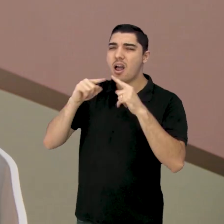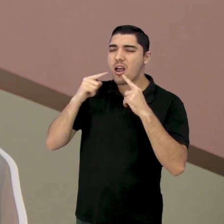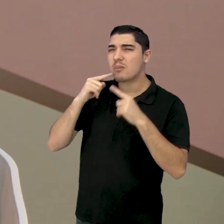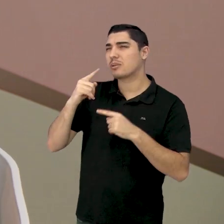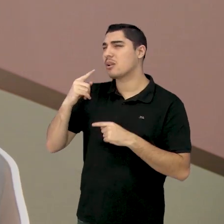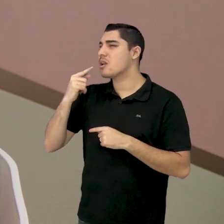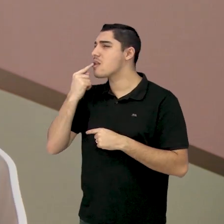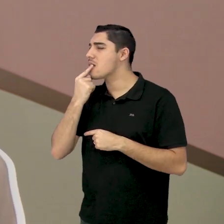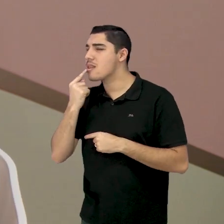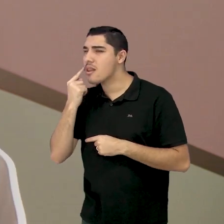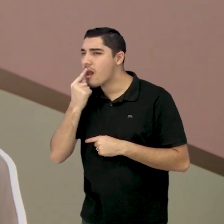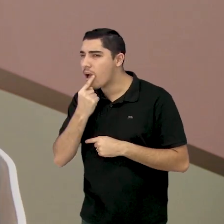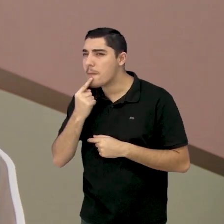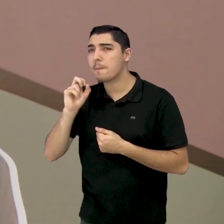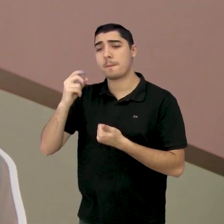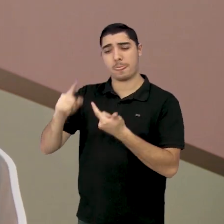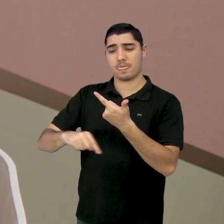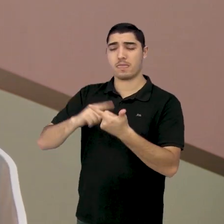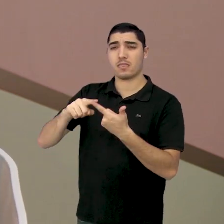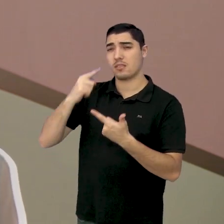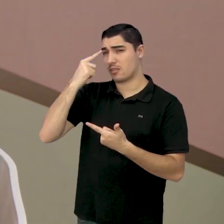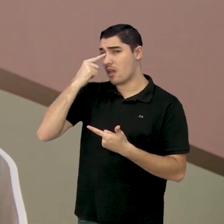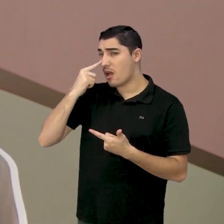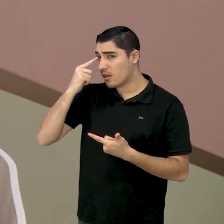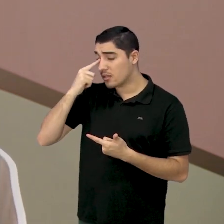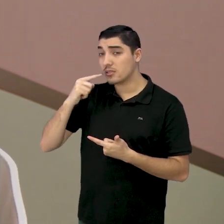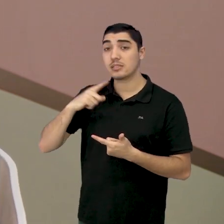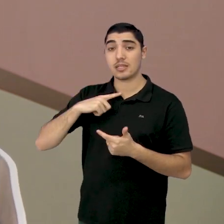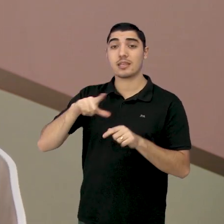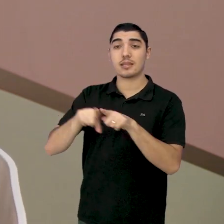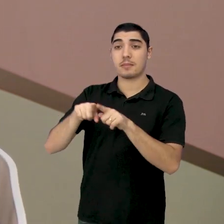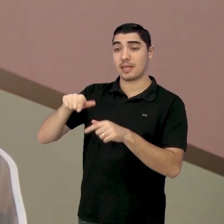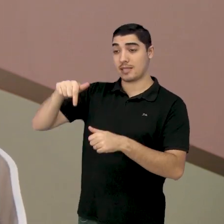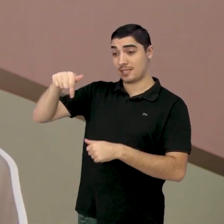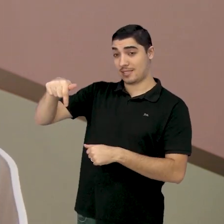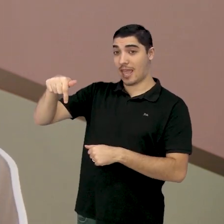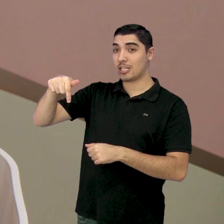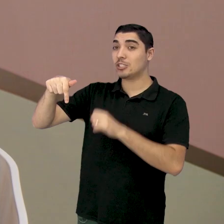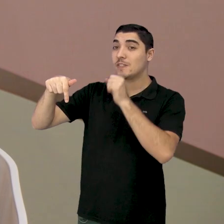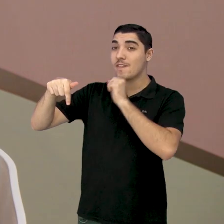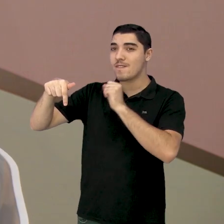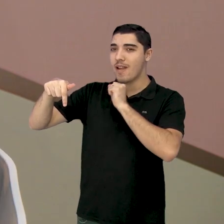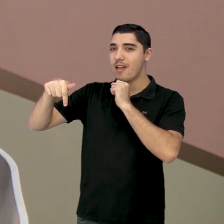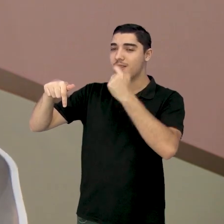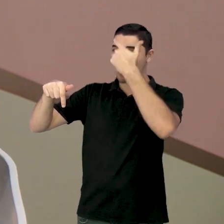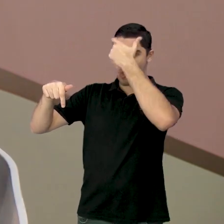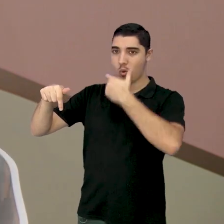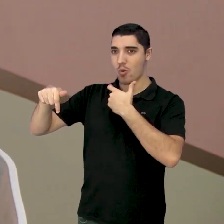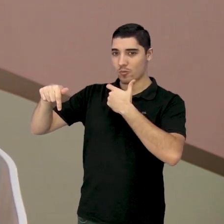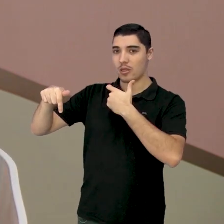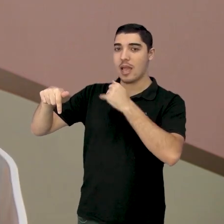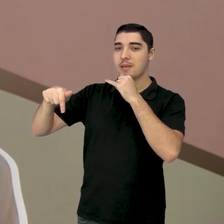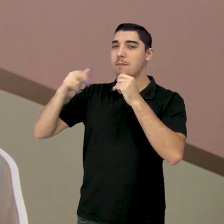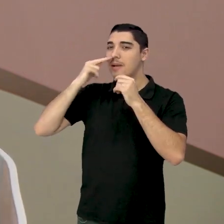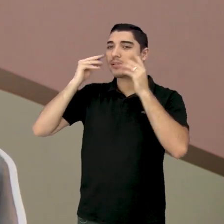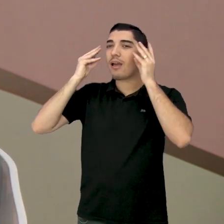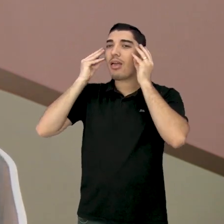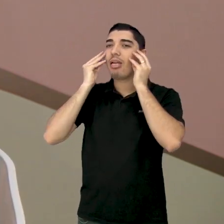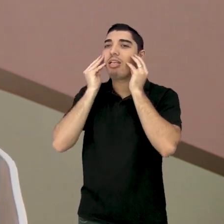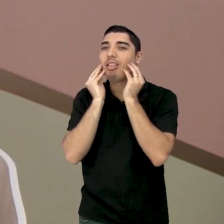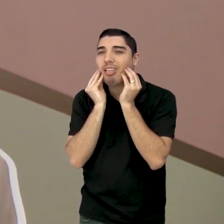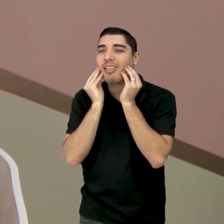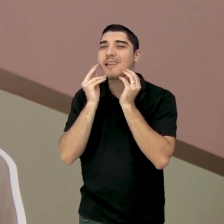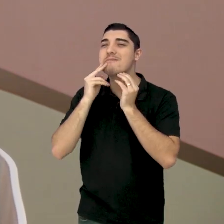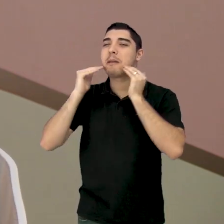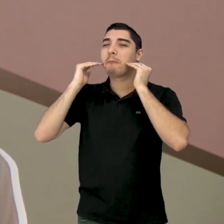de um lábio, de um nariz, ou a que a gente tem os 7 envelhecimentos da face, né? Então, vai tudo indo para baixo, vai